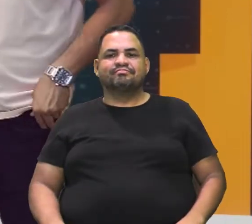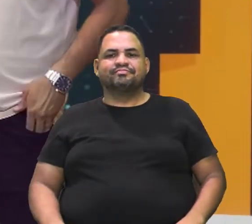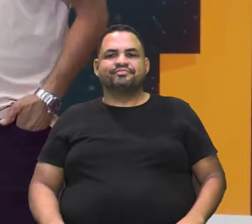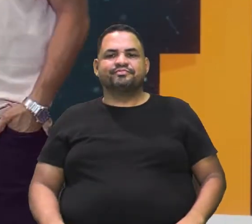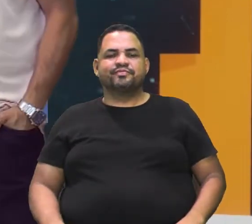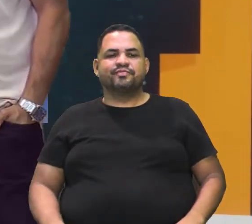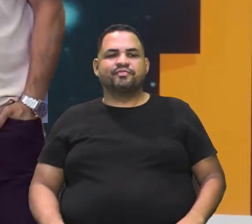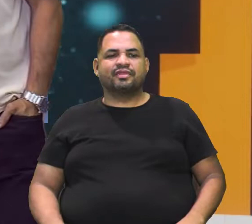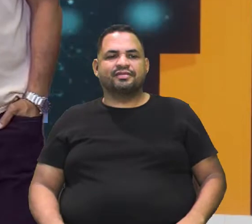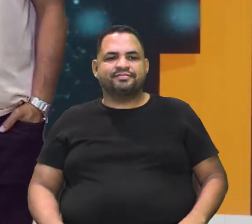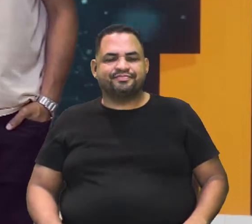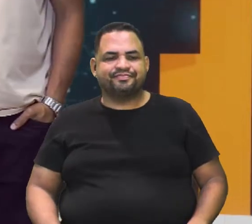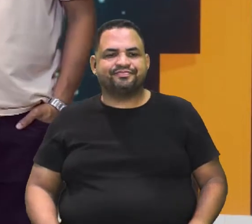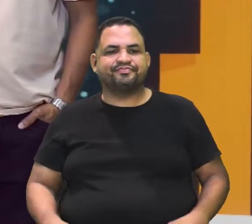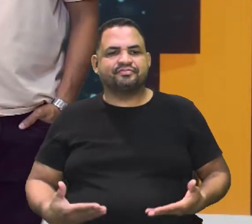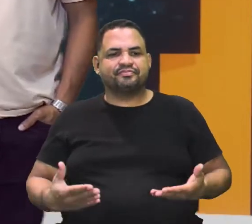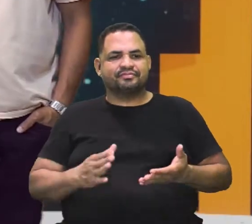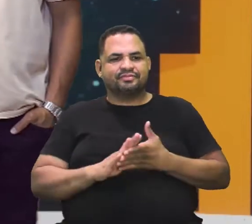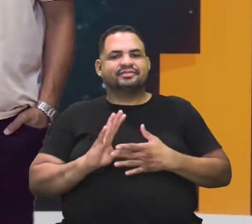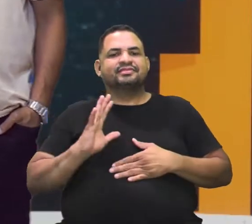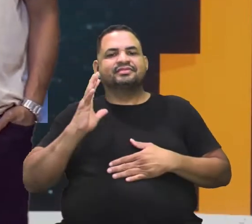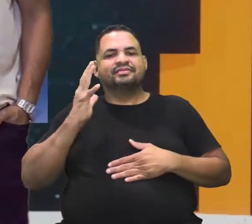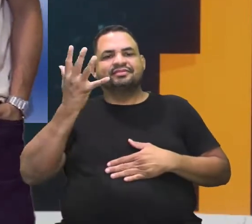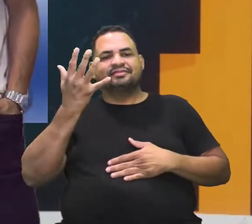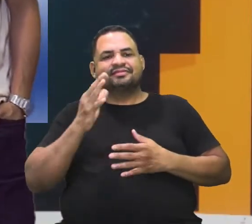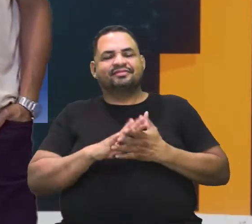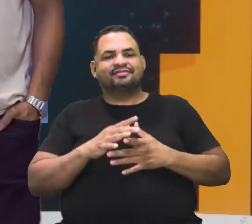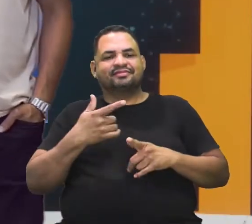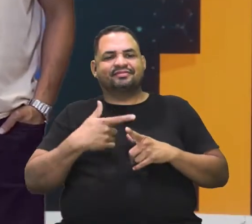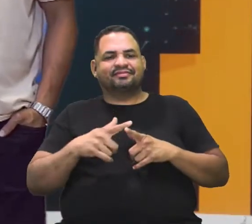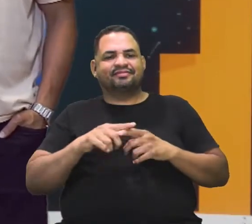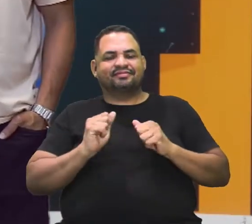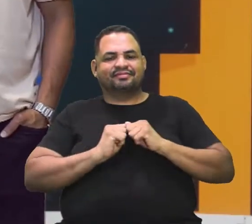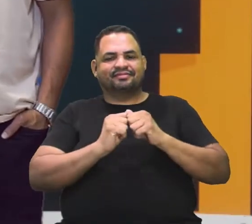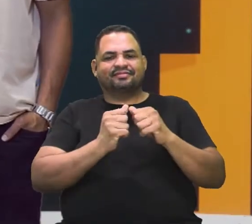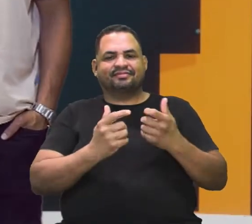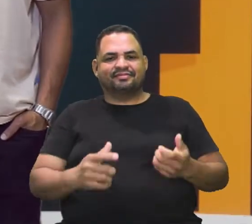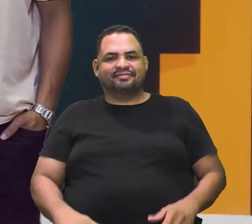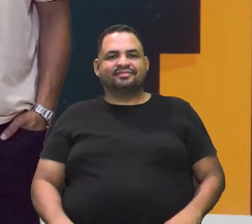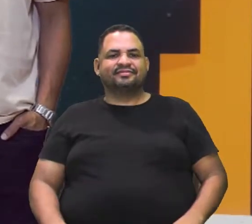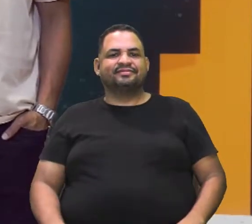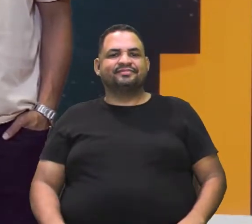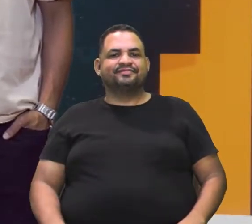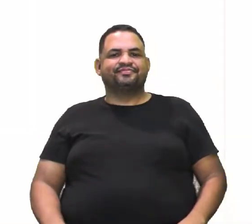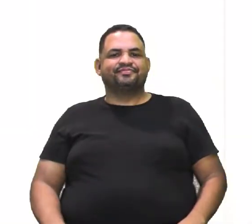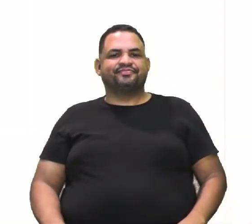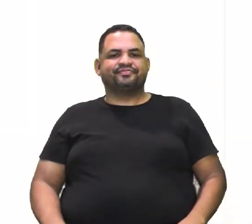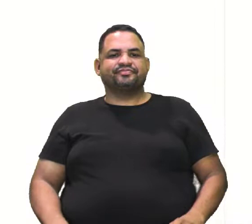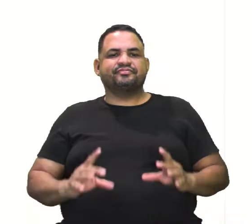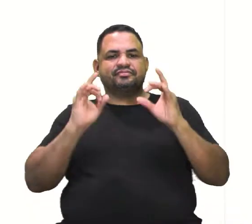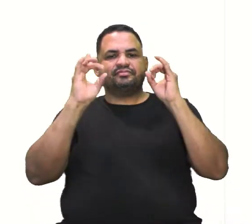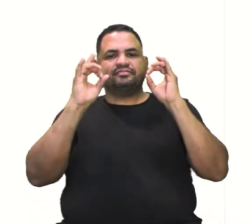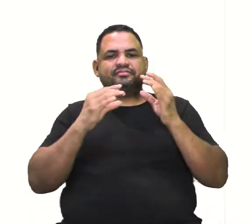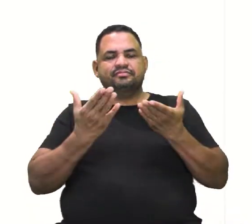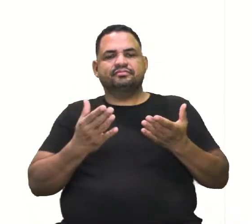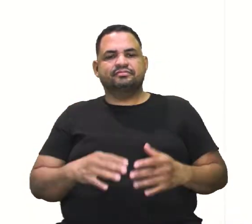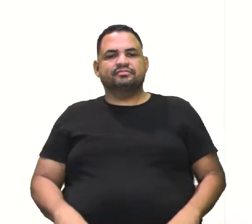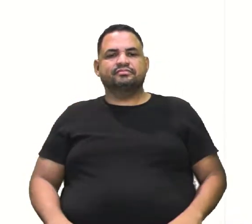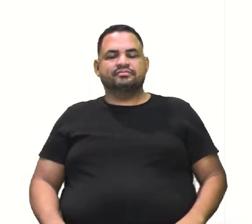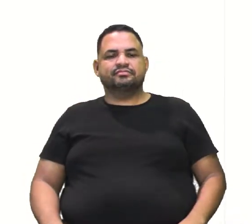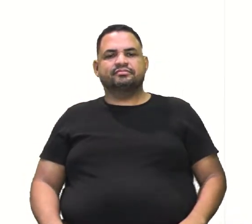E aí, é claro que nos cabe resolver esse problema junto com vocês. Então vamos aos detalhes, olha